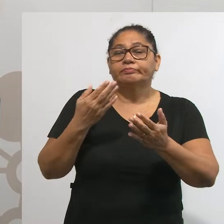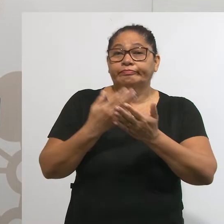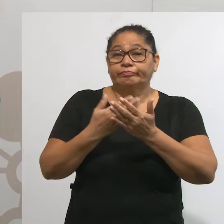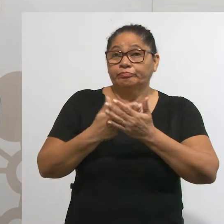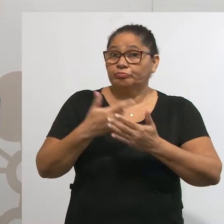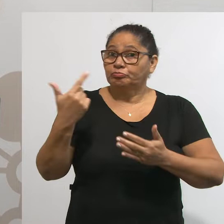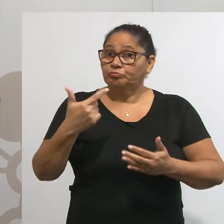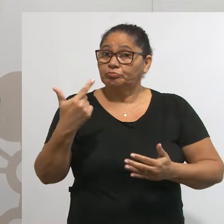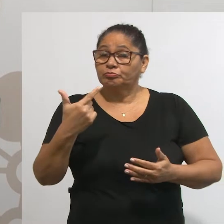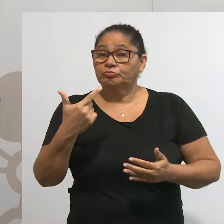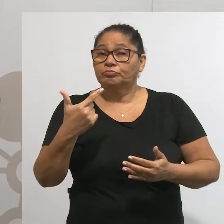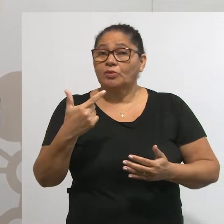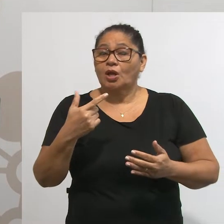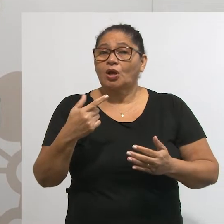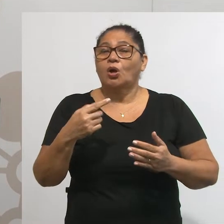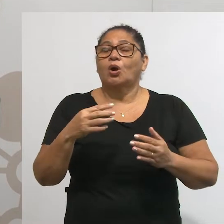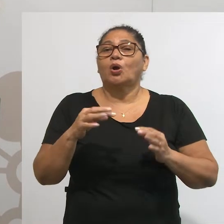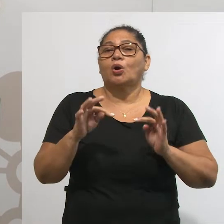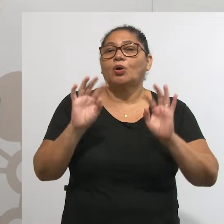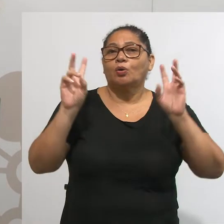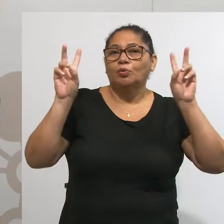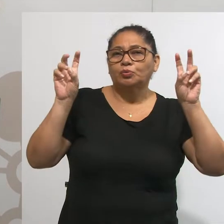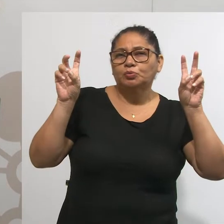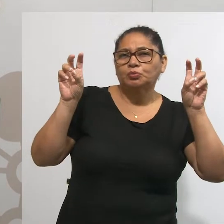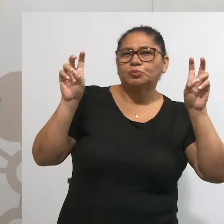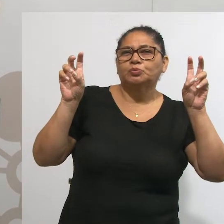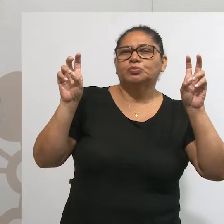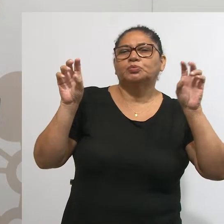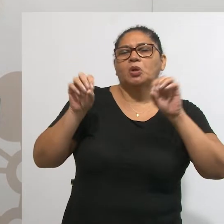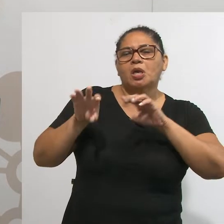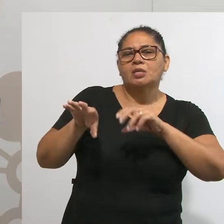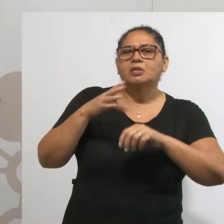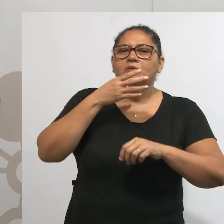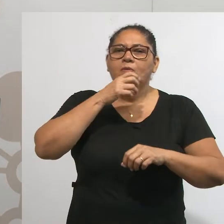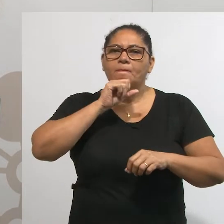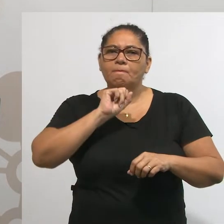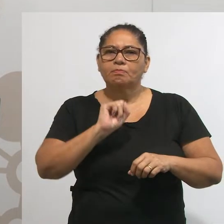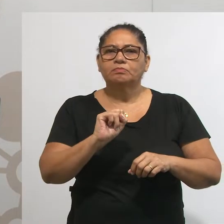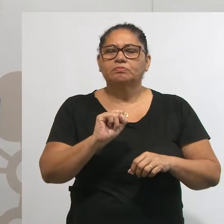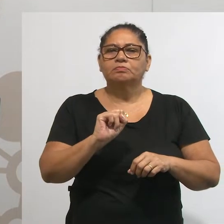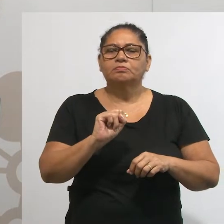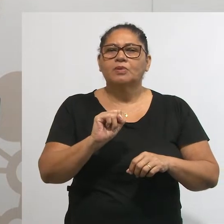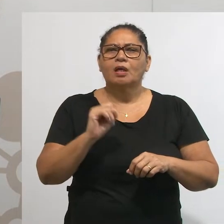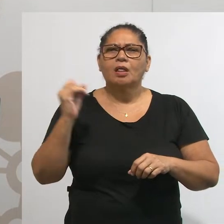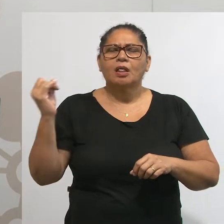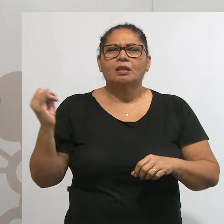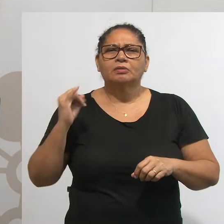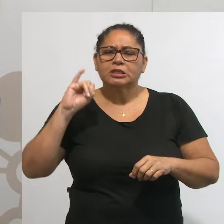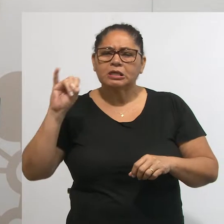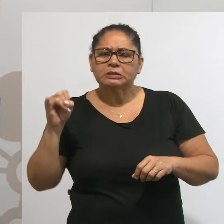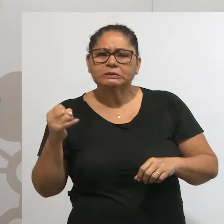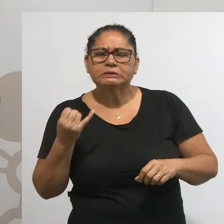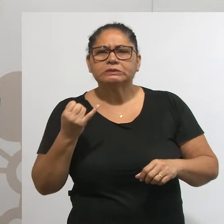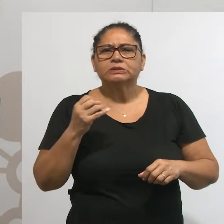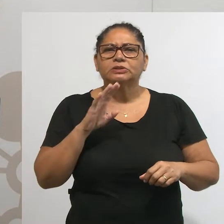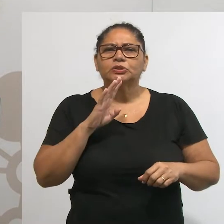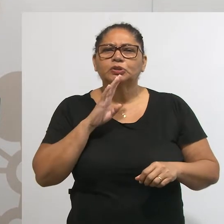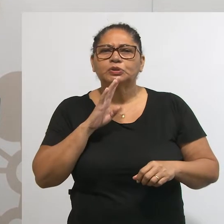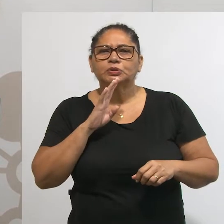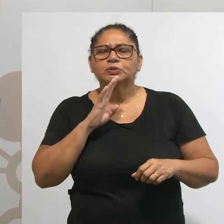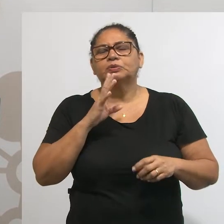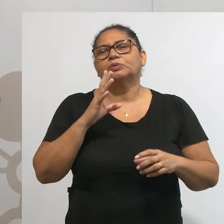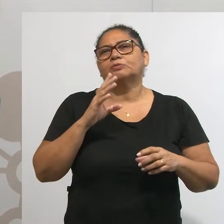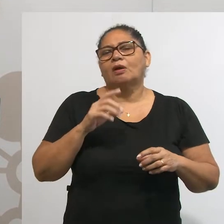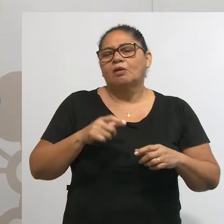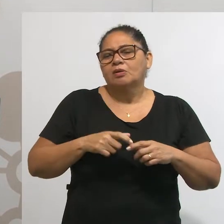aula 2, cujo título é O Ensino na Perspectiva de Paulo Freire, você terá a oportunidade de conhecer um pouco